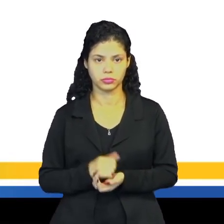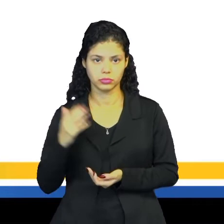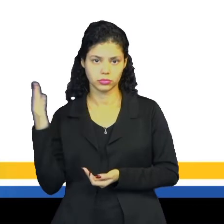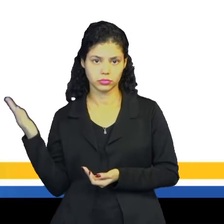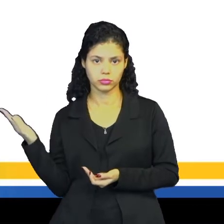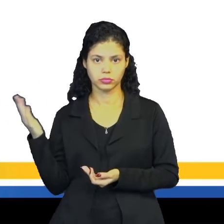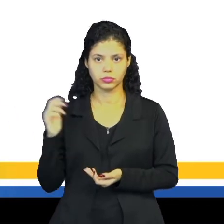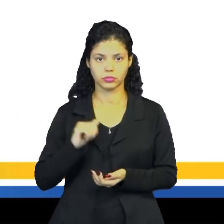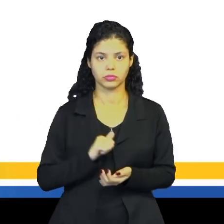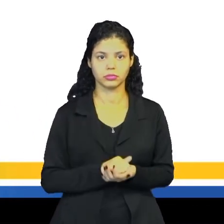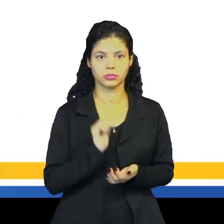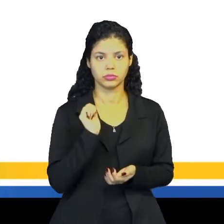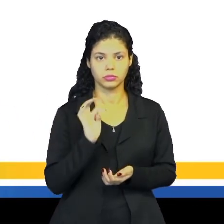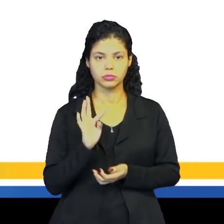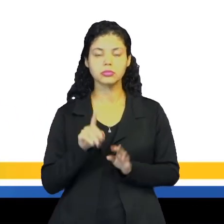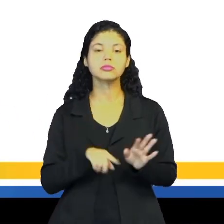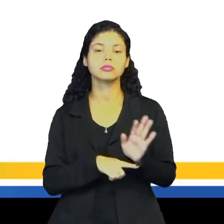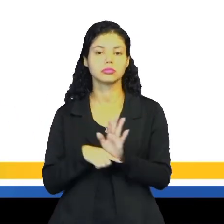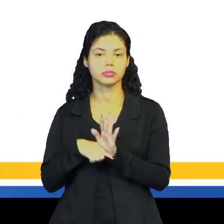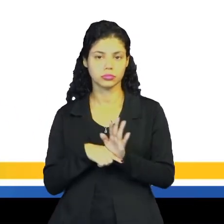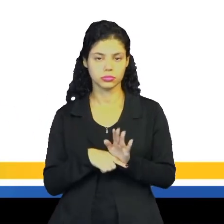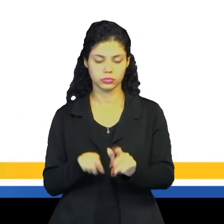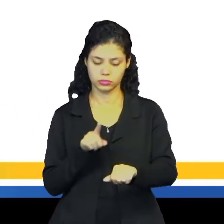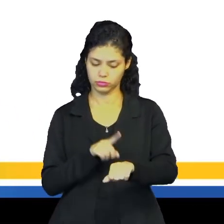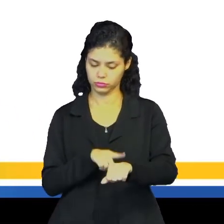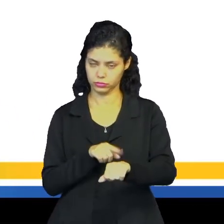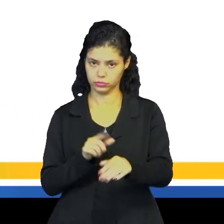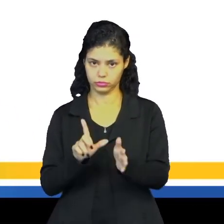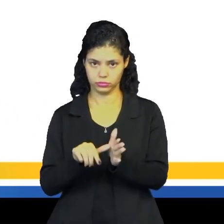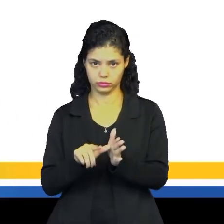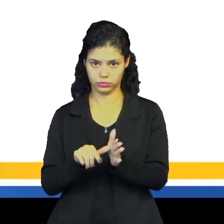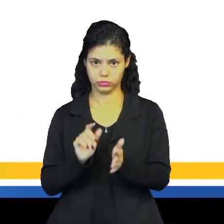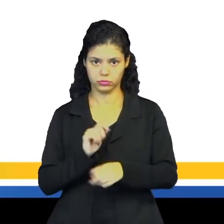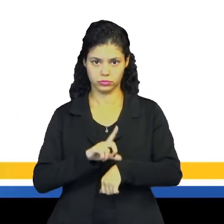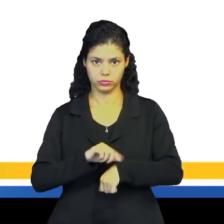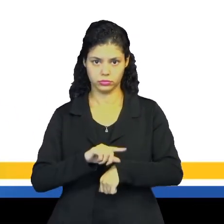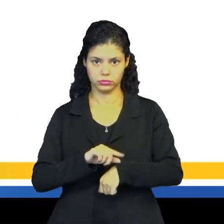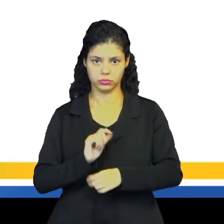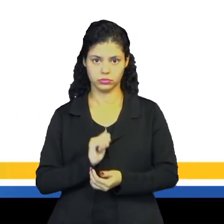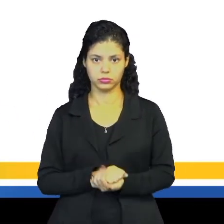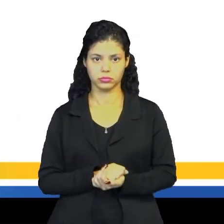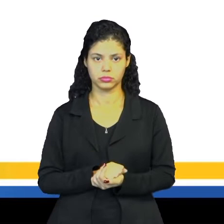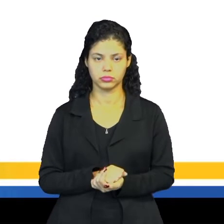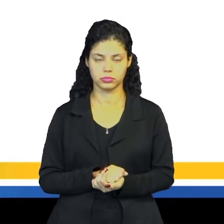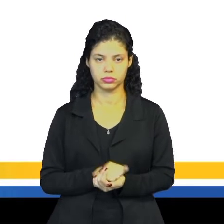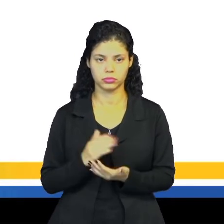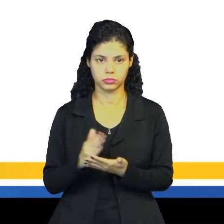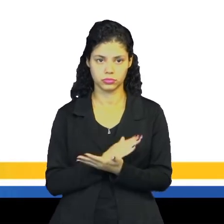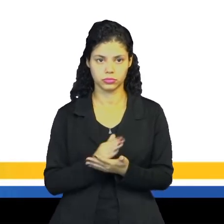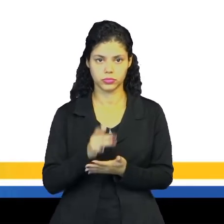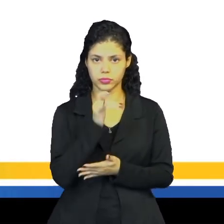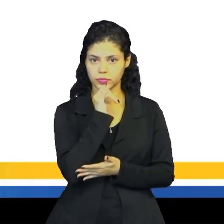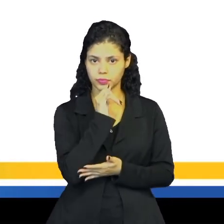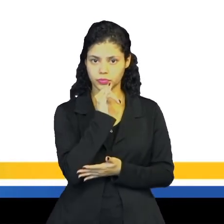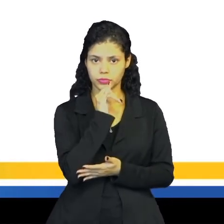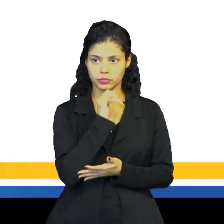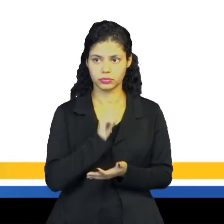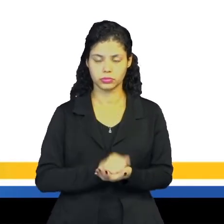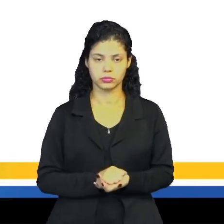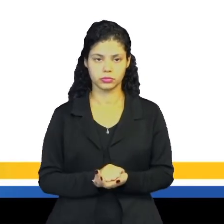A preposition at, ela indica tempo, né? Vamos ver abaixo algumas exemplos